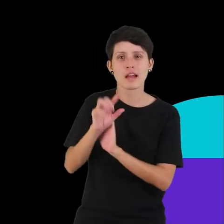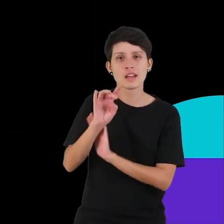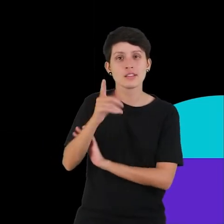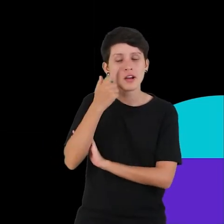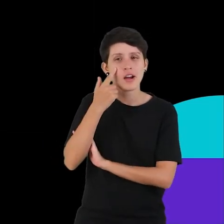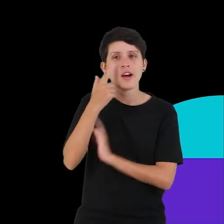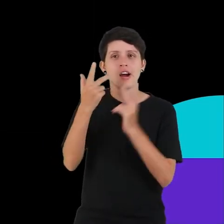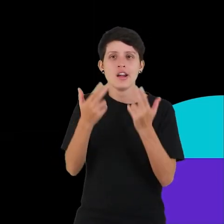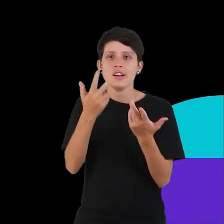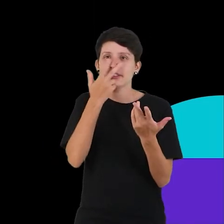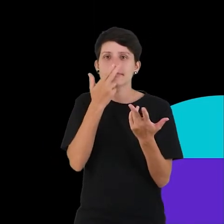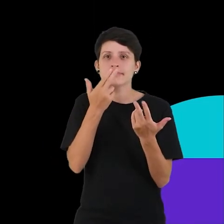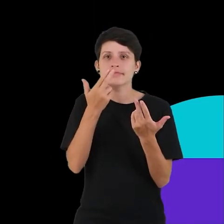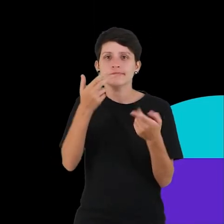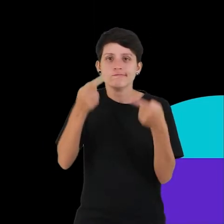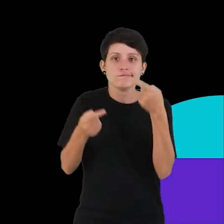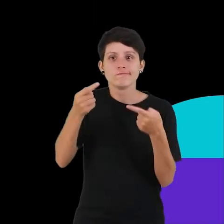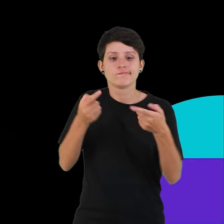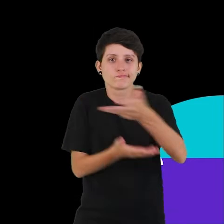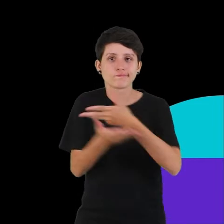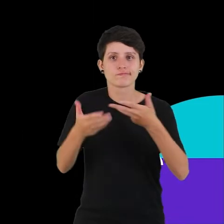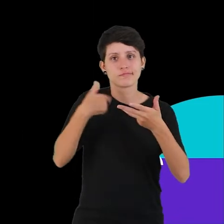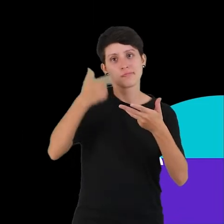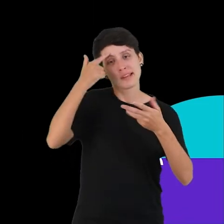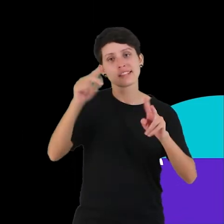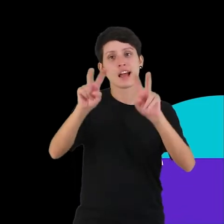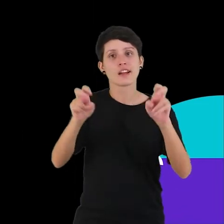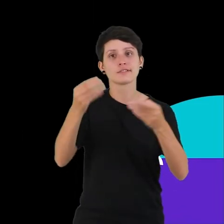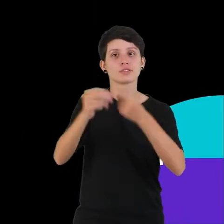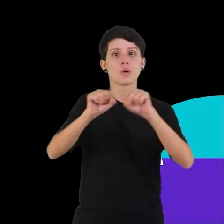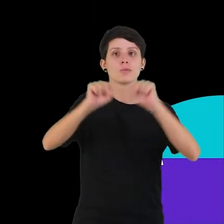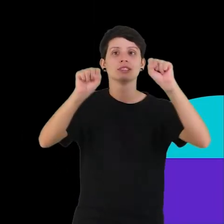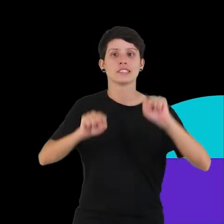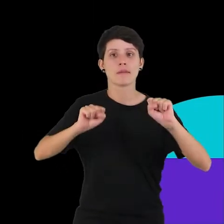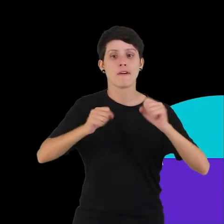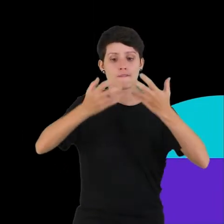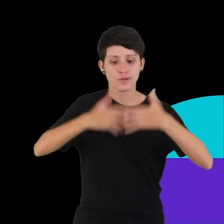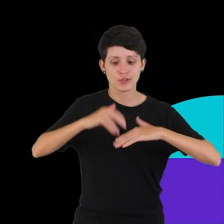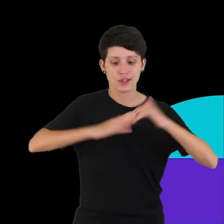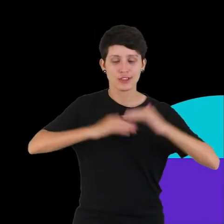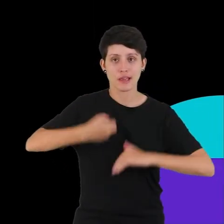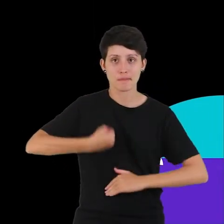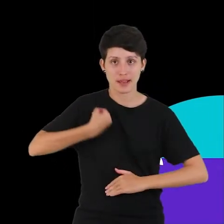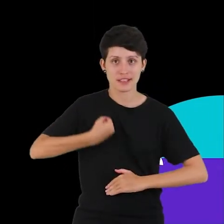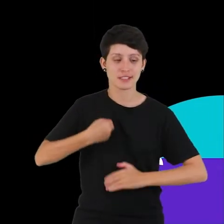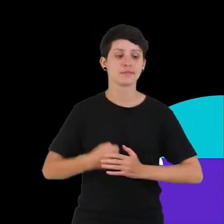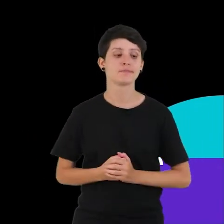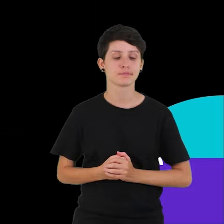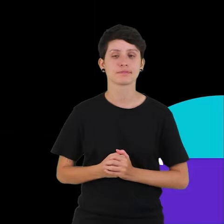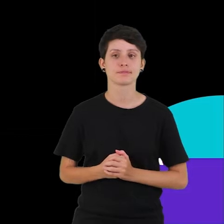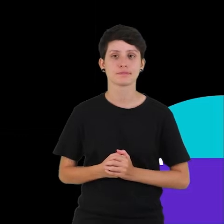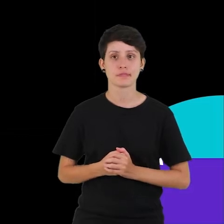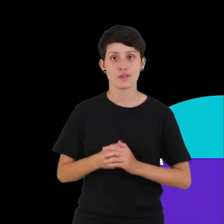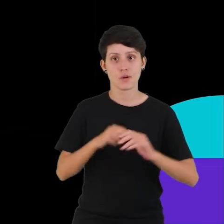podem tomar notas. Eu vou fazer umas perguntinhas depois, só para... É uma dinâmica aqui para a gente pensar um pouquinho sobre